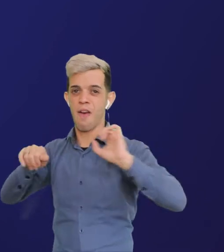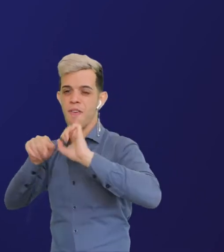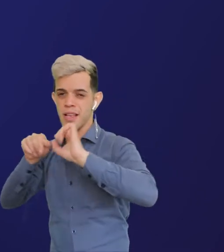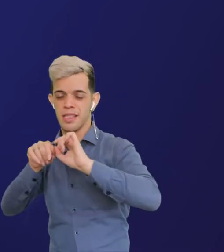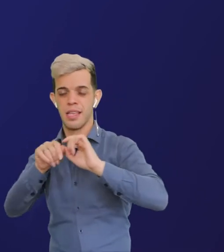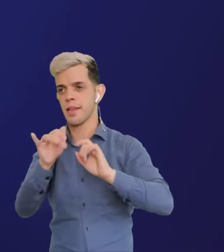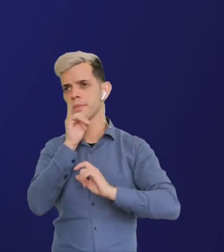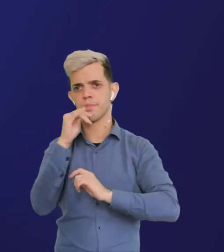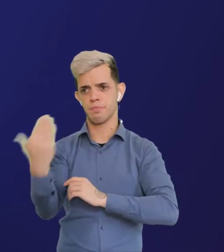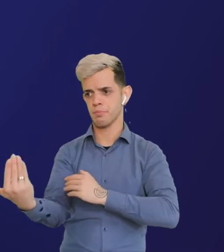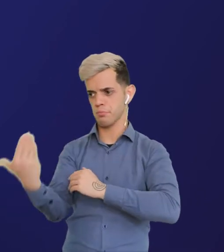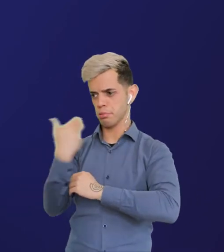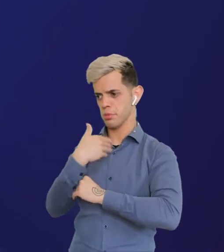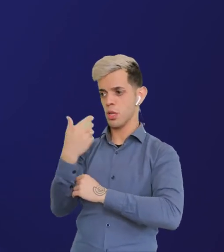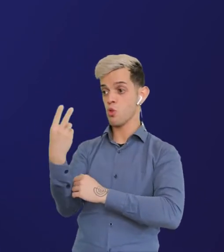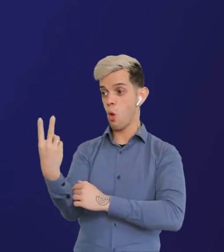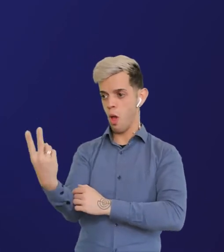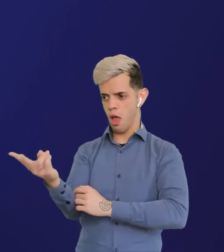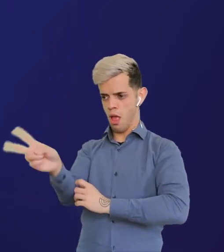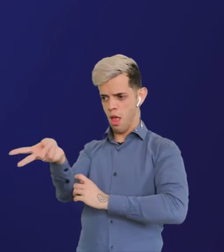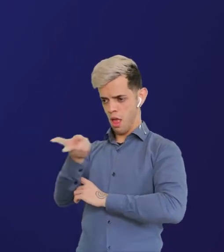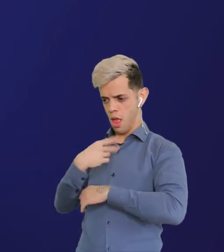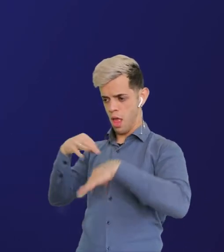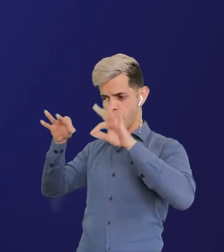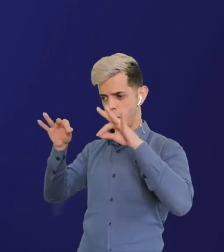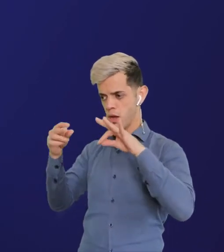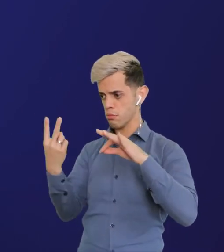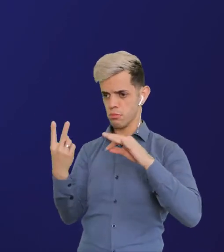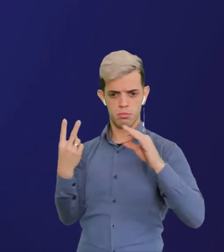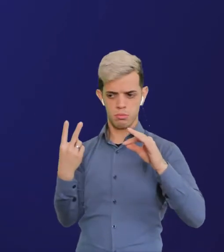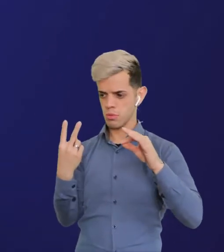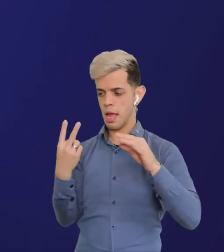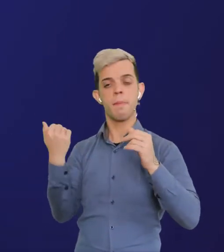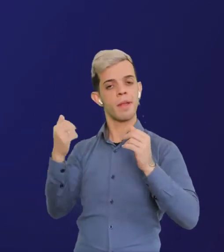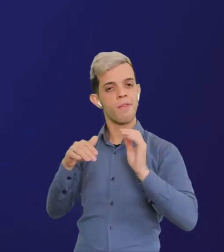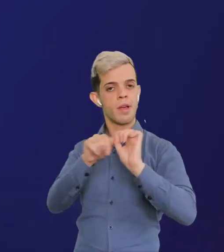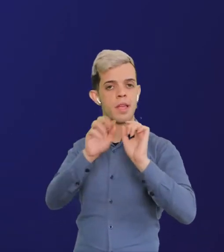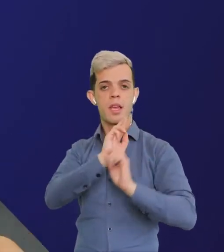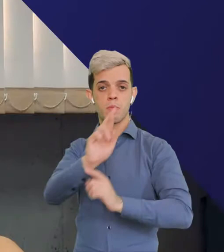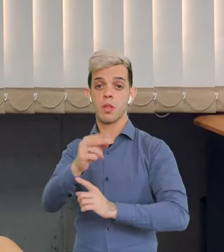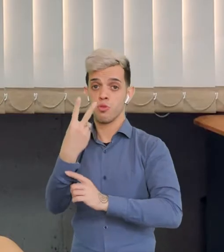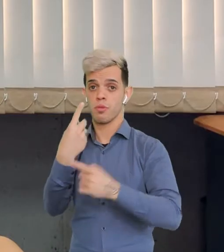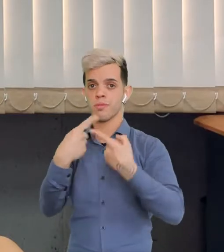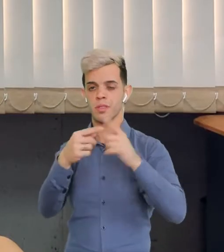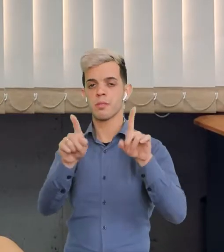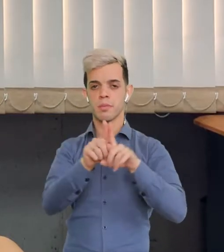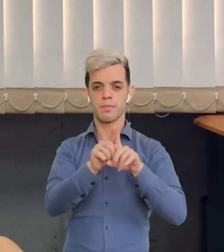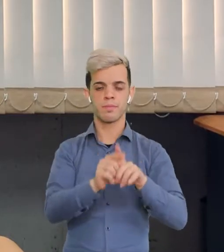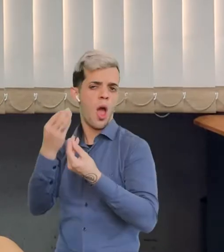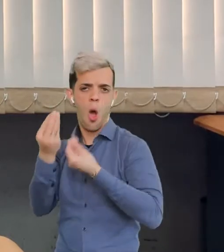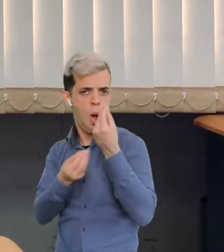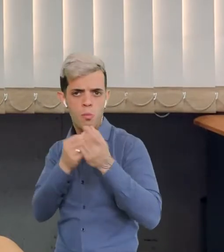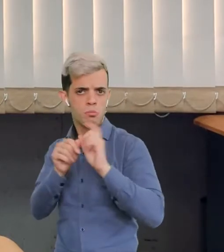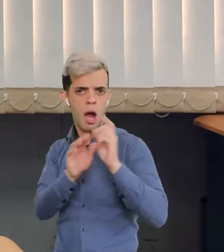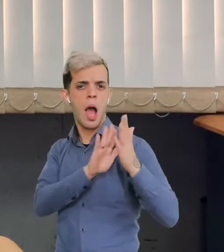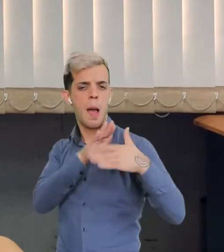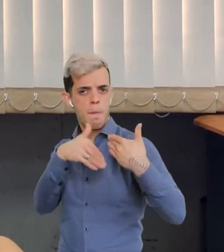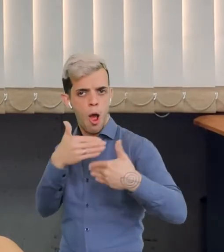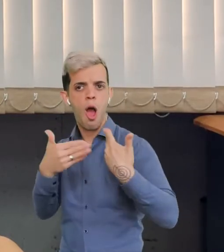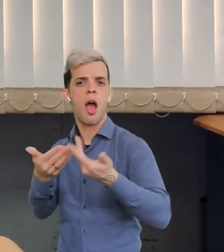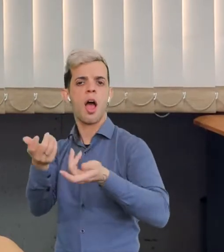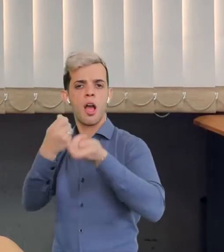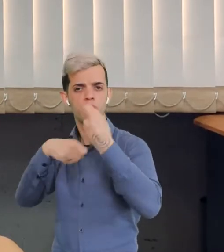separadamente. Então, se eu recebi 2 autos de infração, serão 2 processos de defesa. Bom, como é que o processo administrativo ele pode